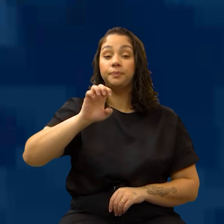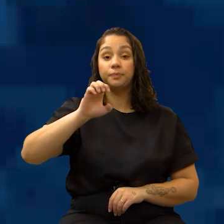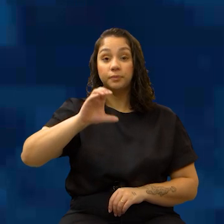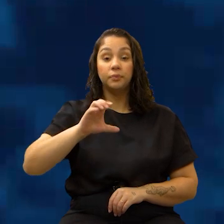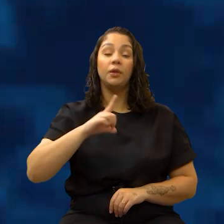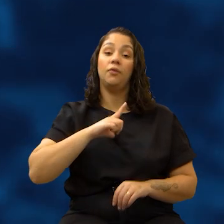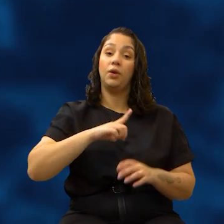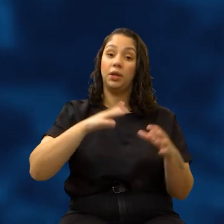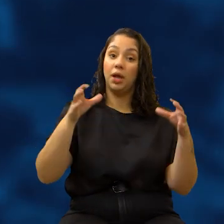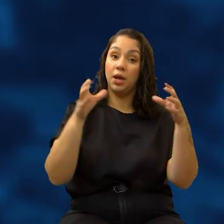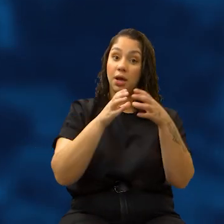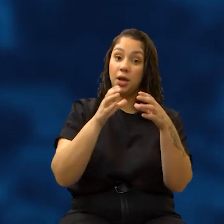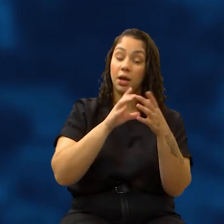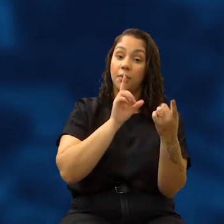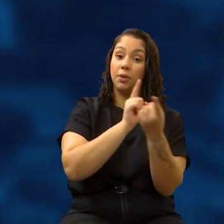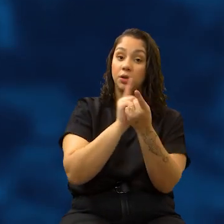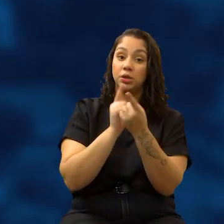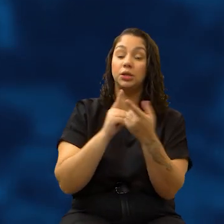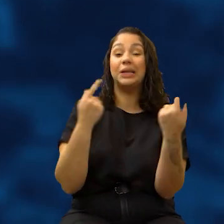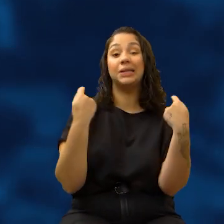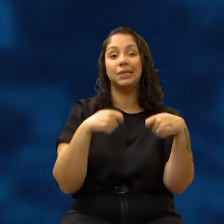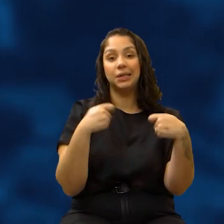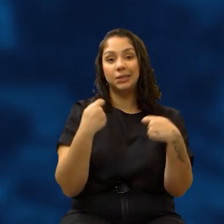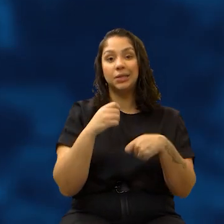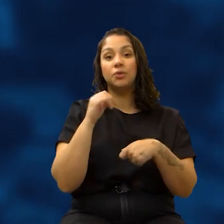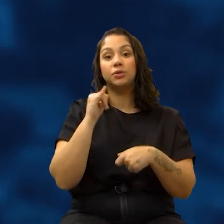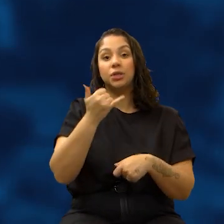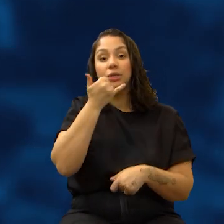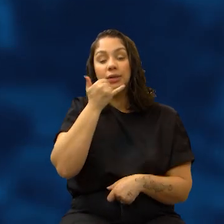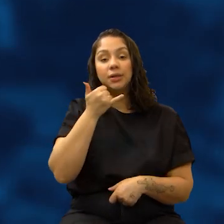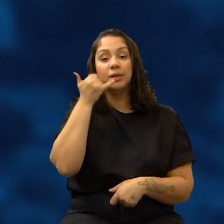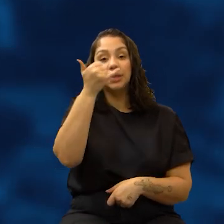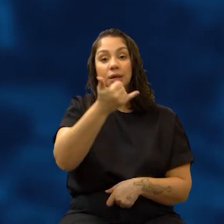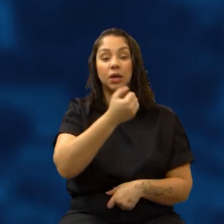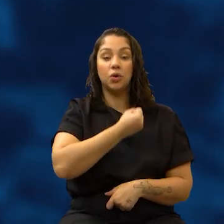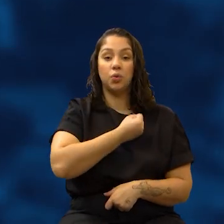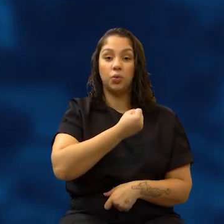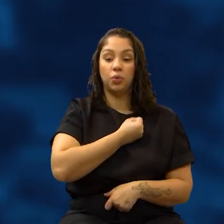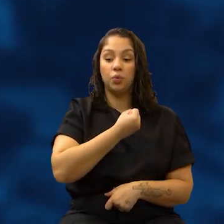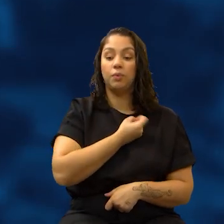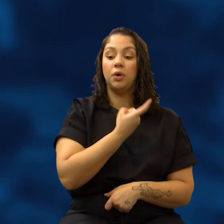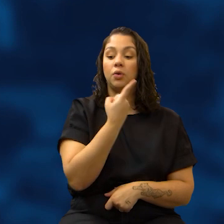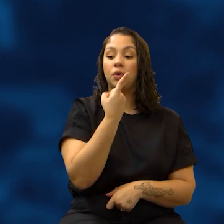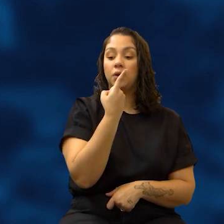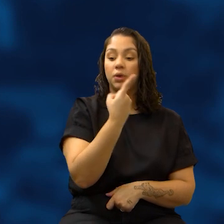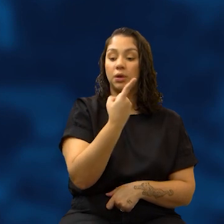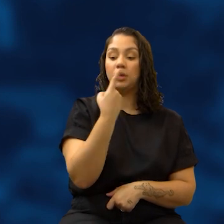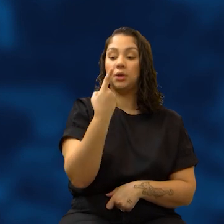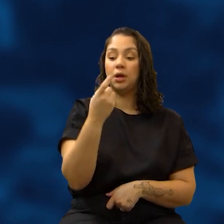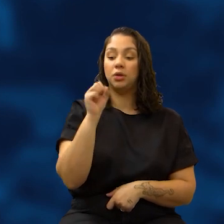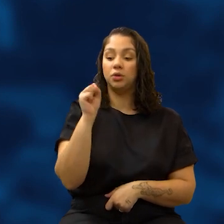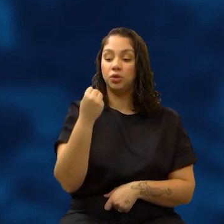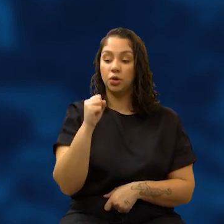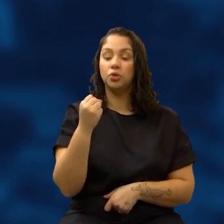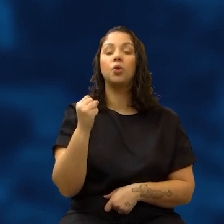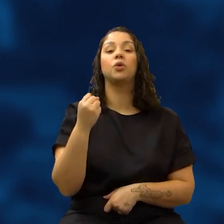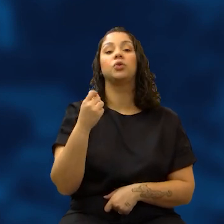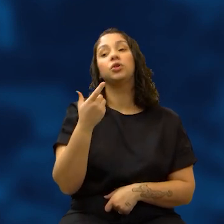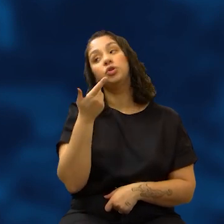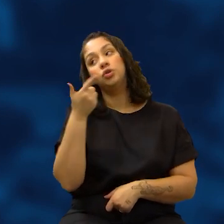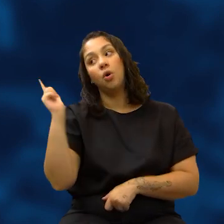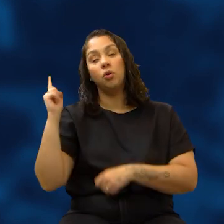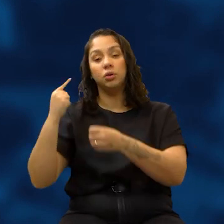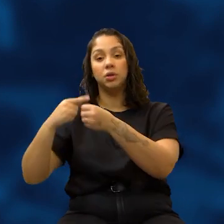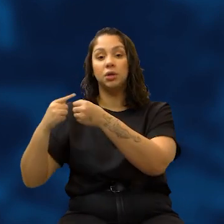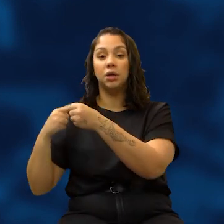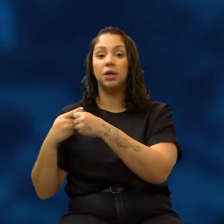manter equipes para o atendimento de serviços essenciais de emergência através do telefone 118. Para chamadas realizadas